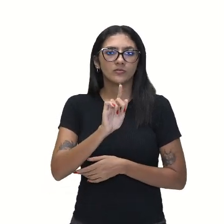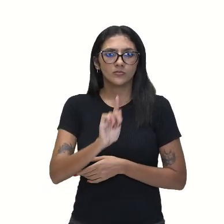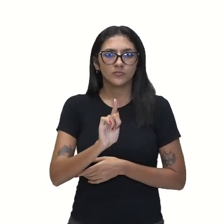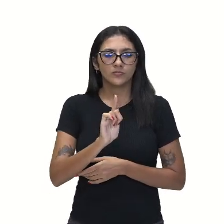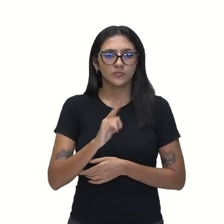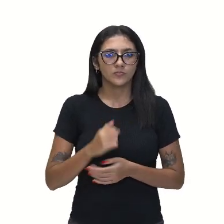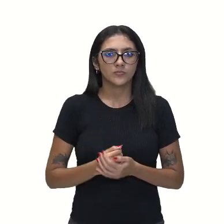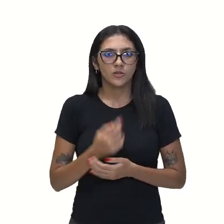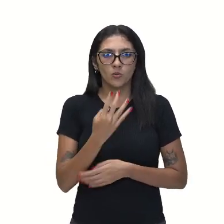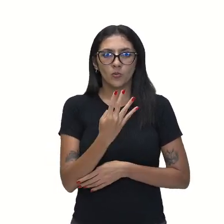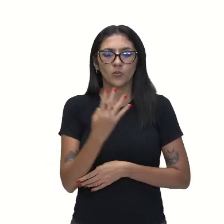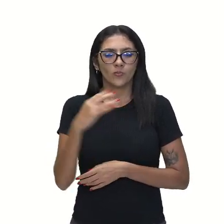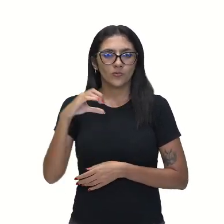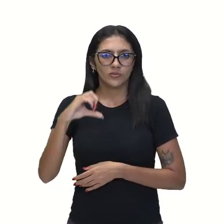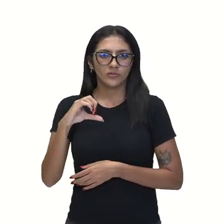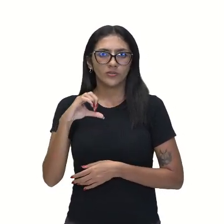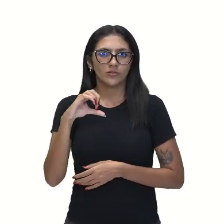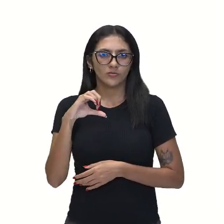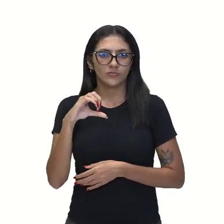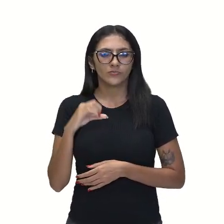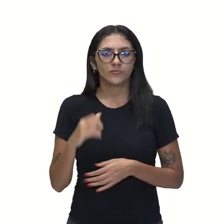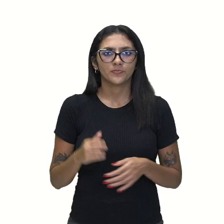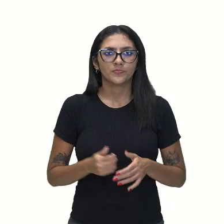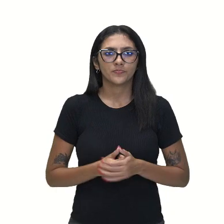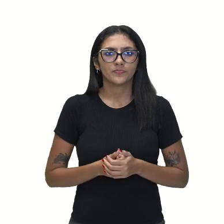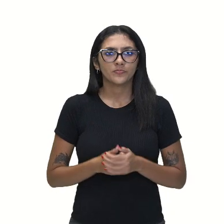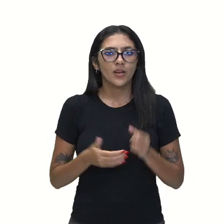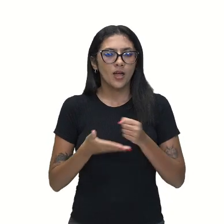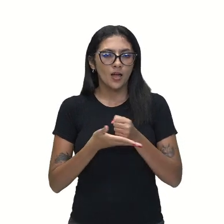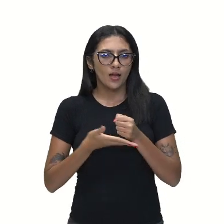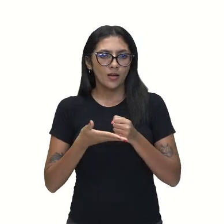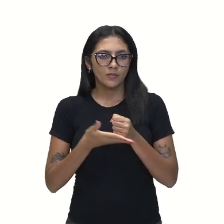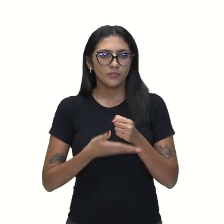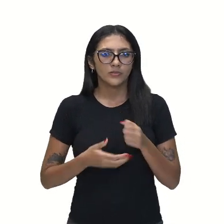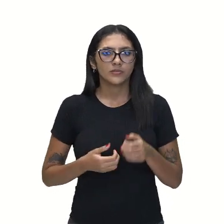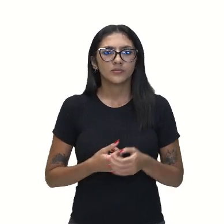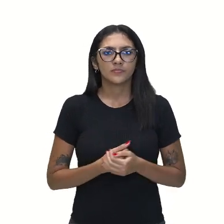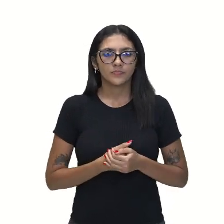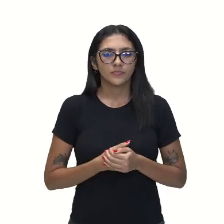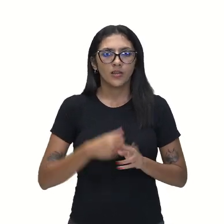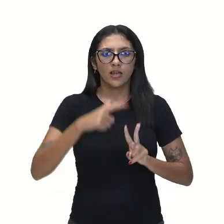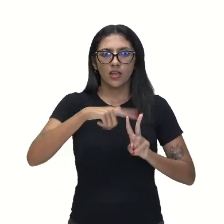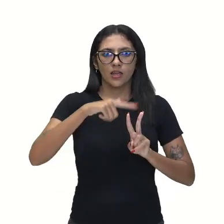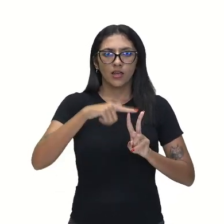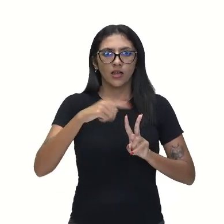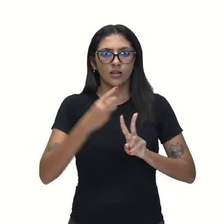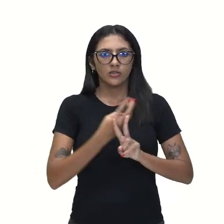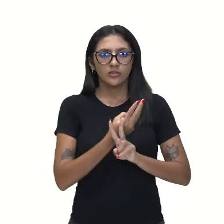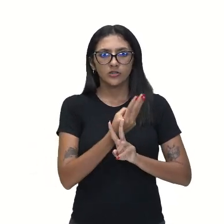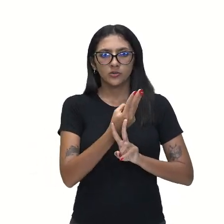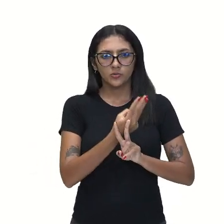de 49 e a base é raiz cúbica